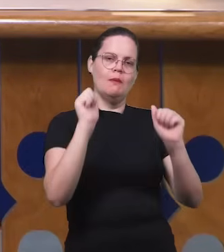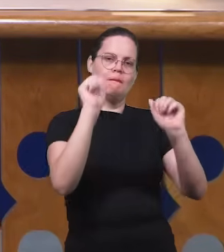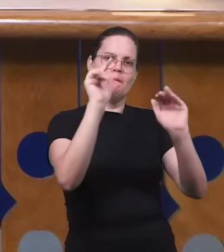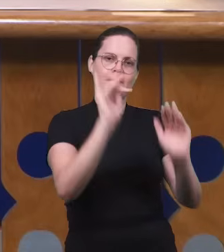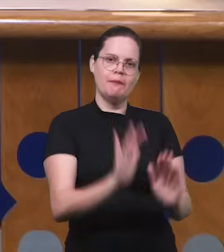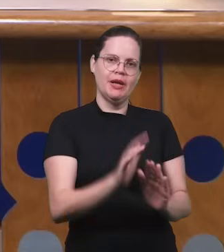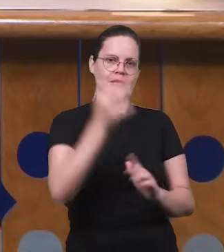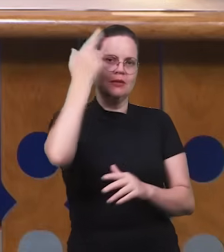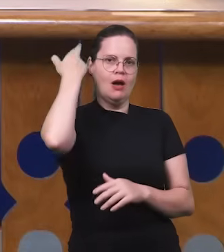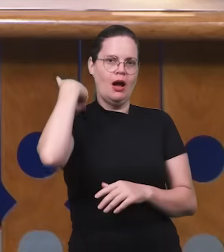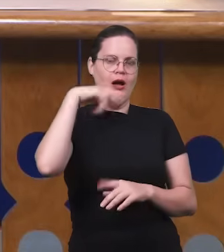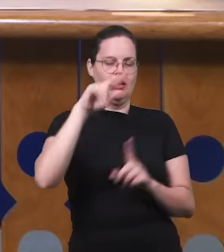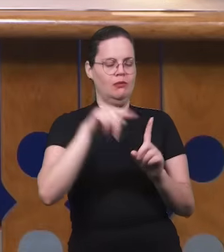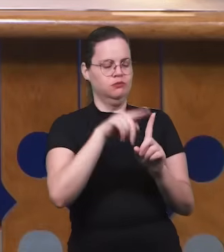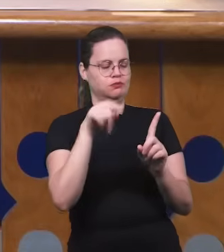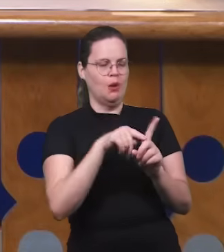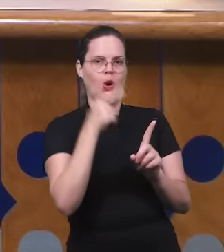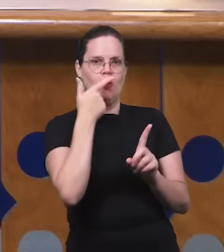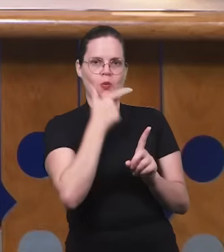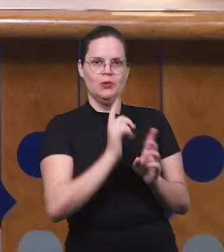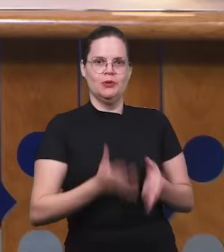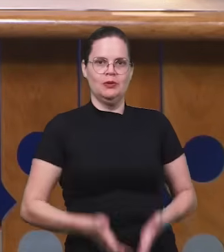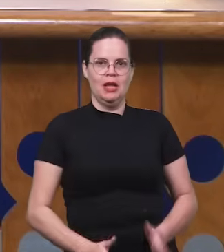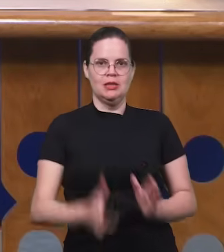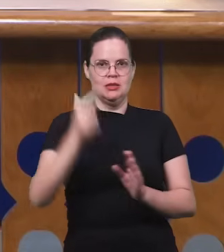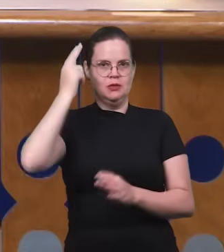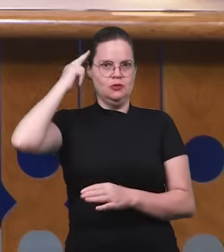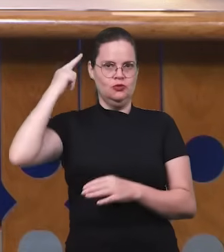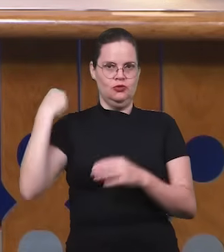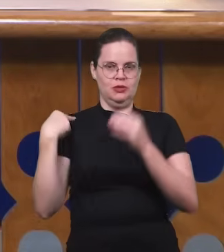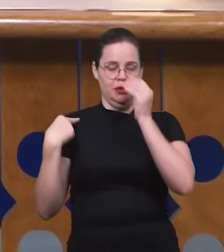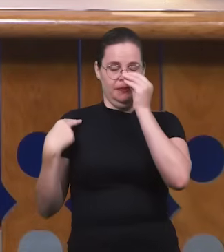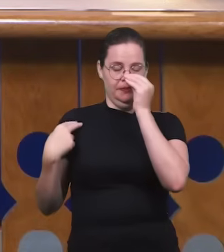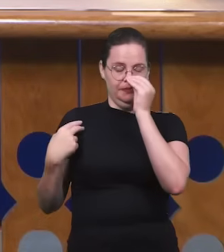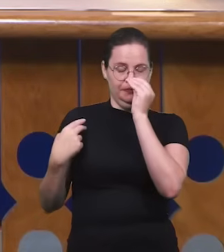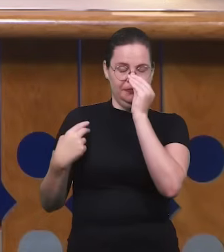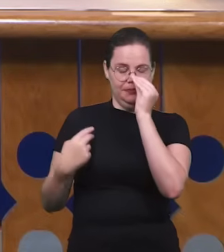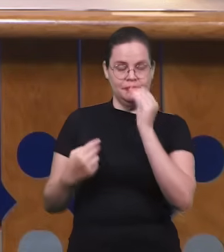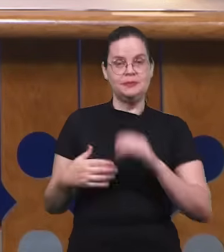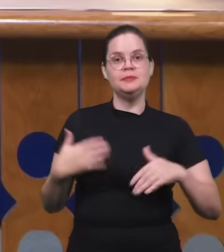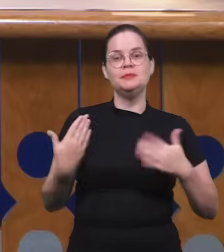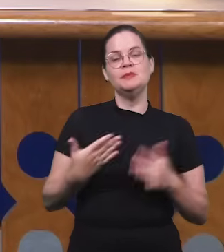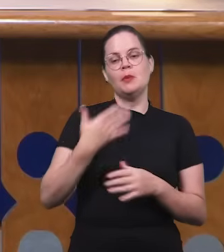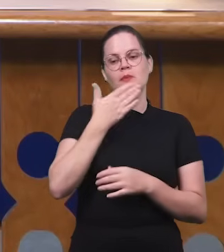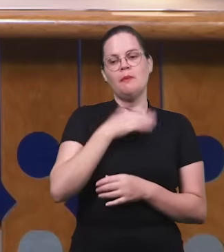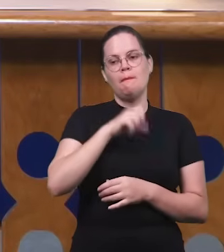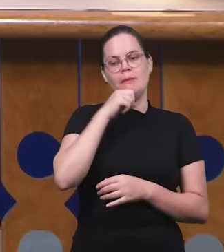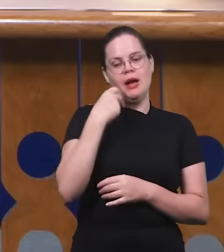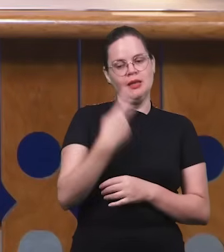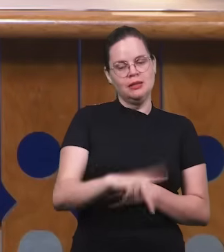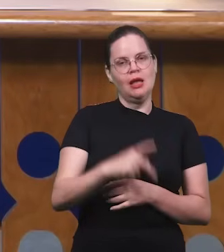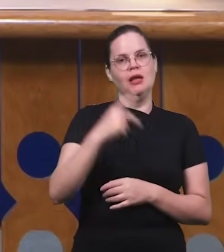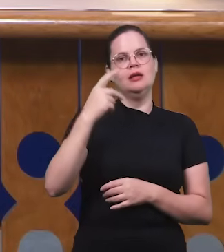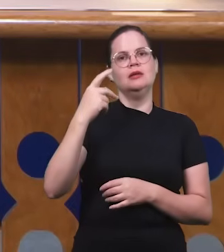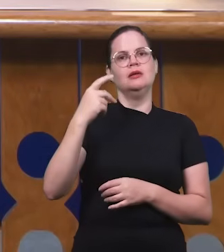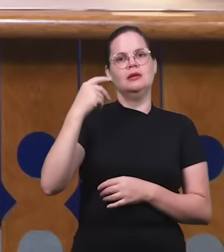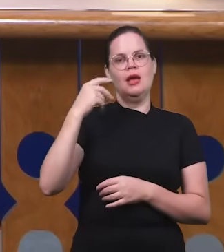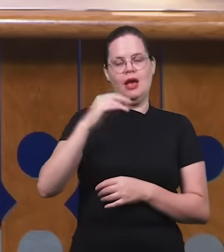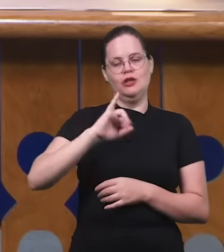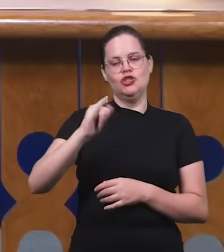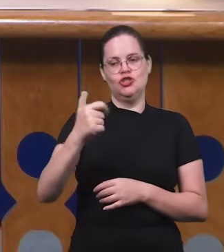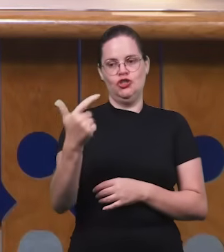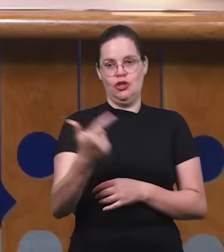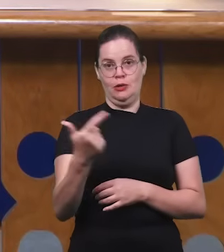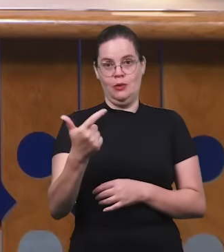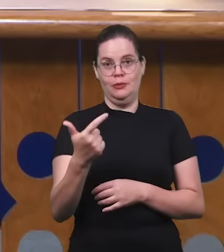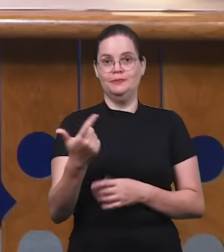Raquel concebeu José. Então ele era filho de Jacó e Raquel e era muito amado pelo